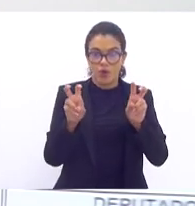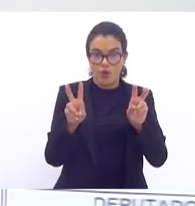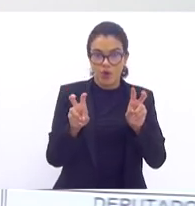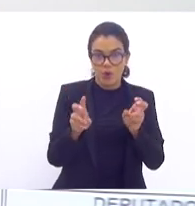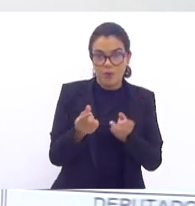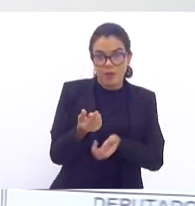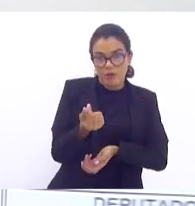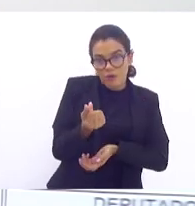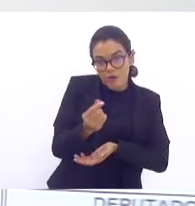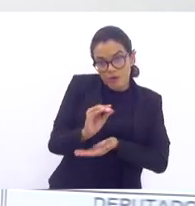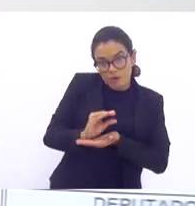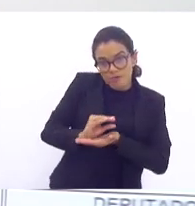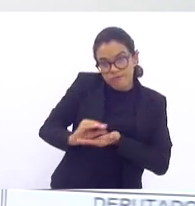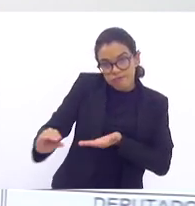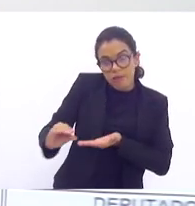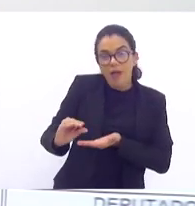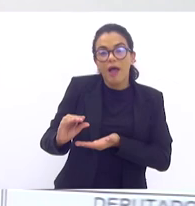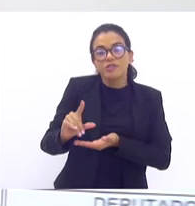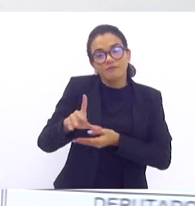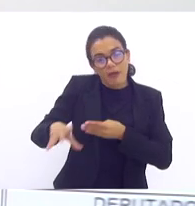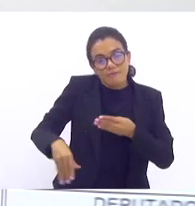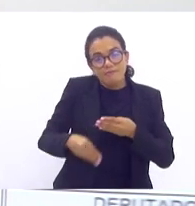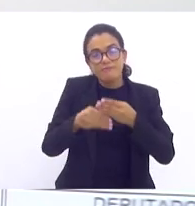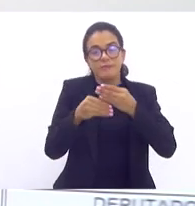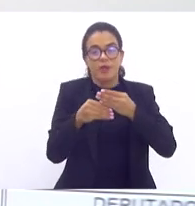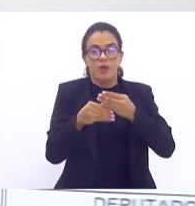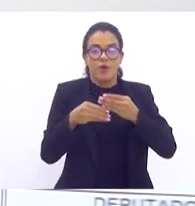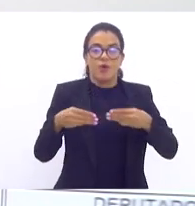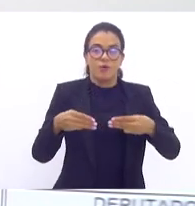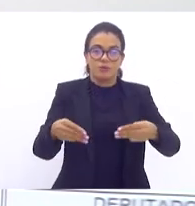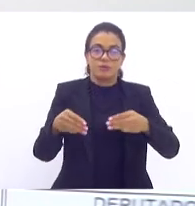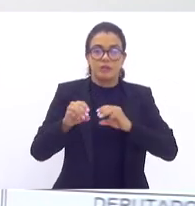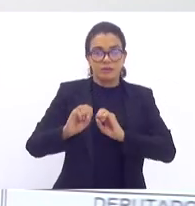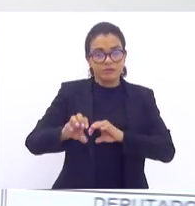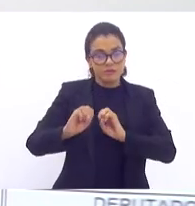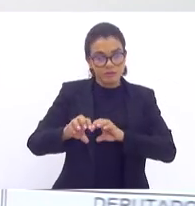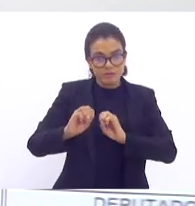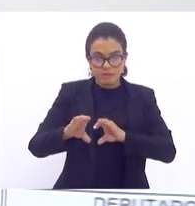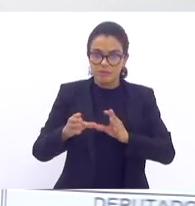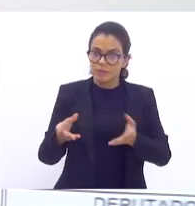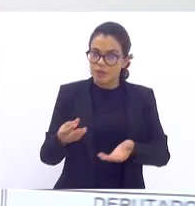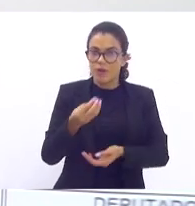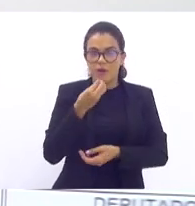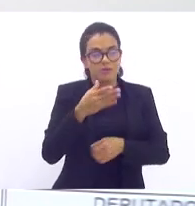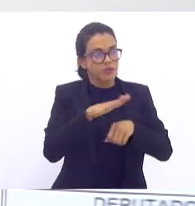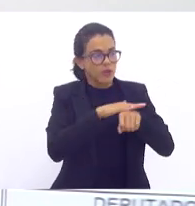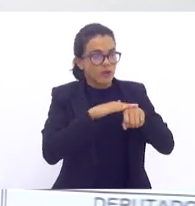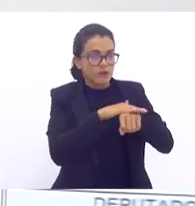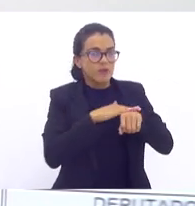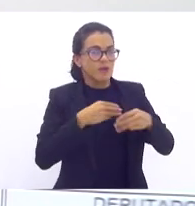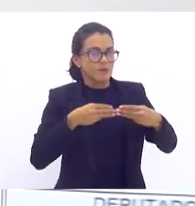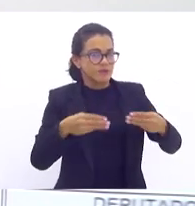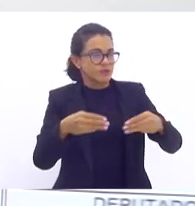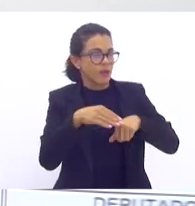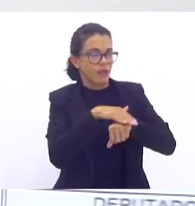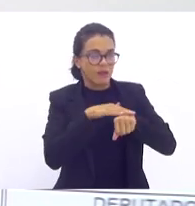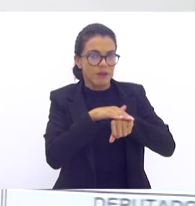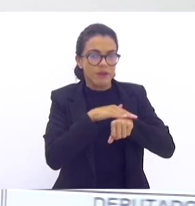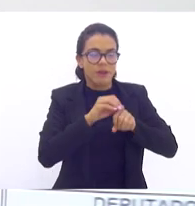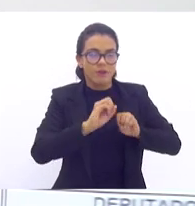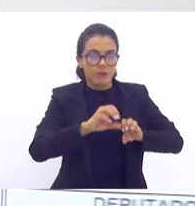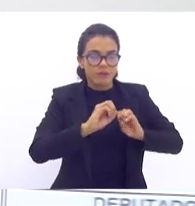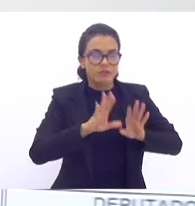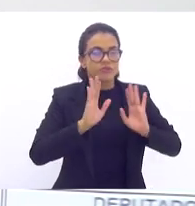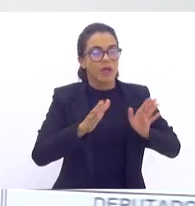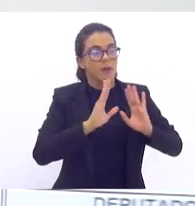nós vamos evoluir também para integrar o Ministério da Educação já tivemos conversa com o Ministério da Educação quando